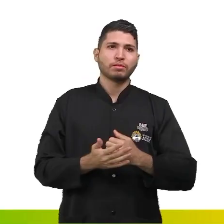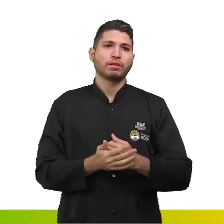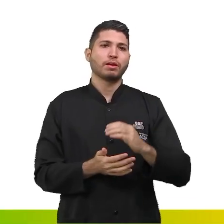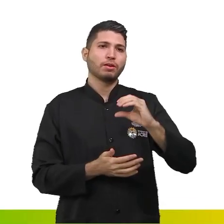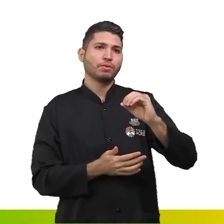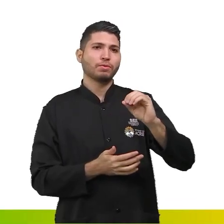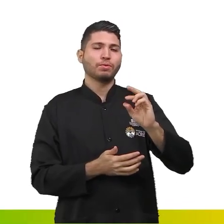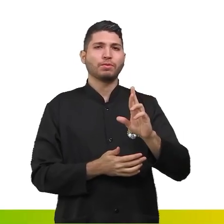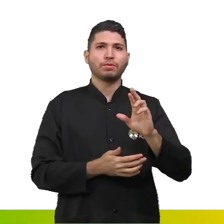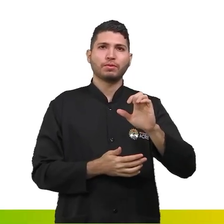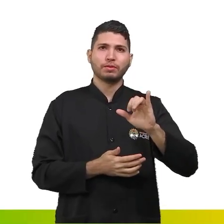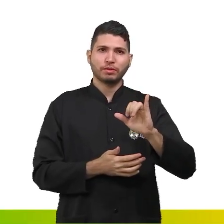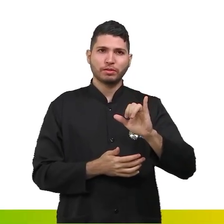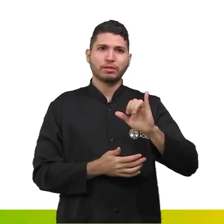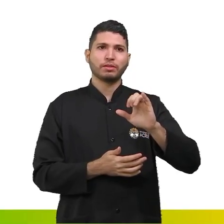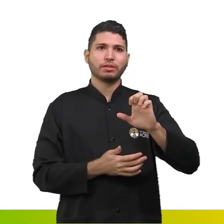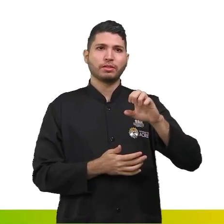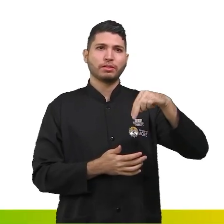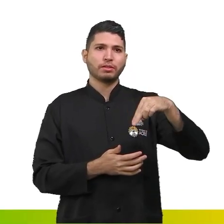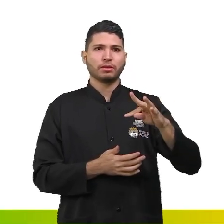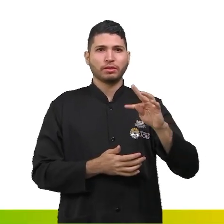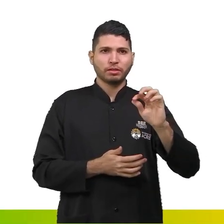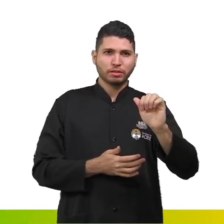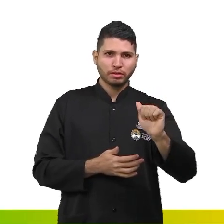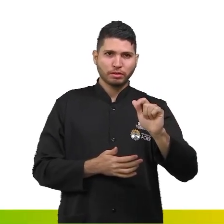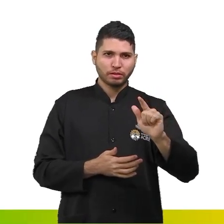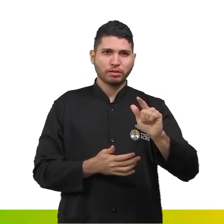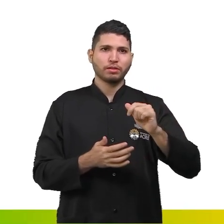oriental. Ela trabalha com a